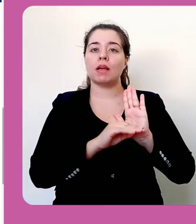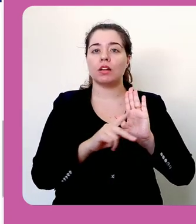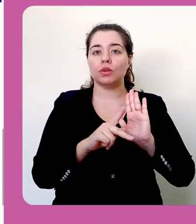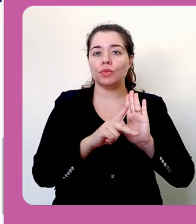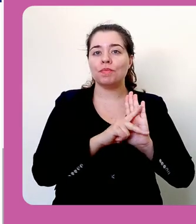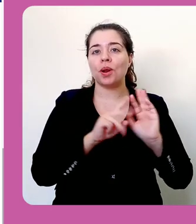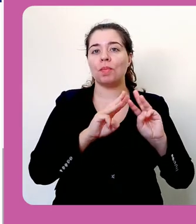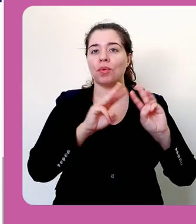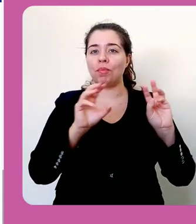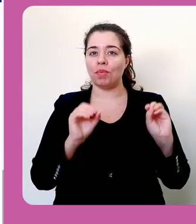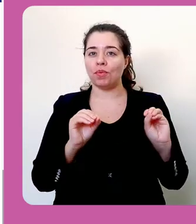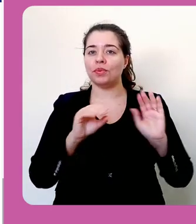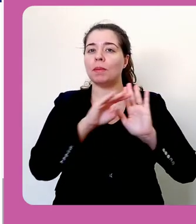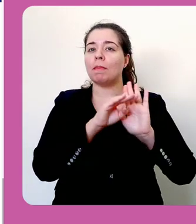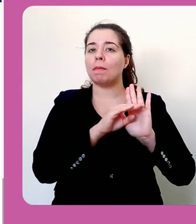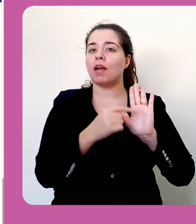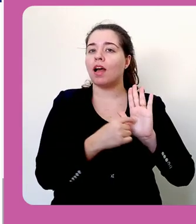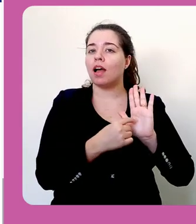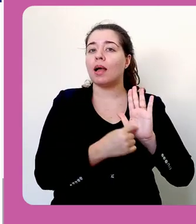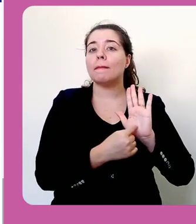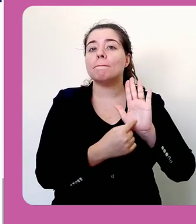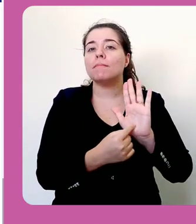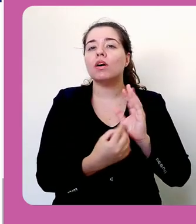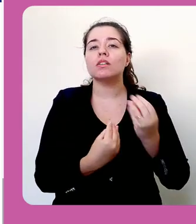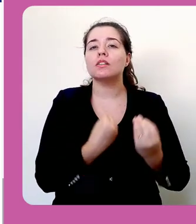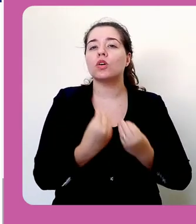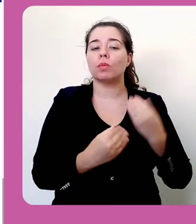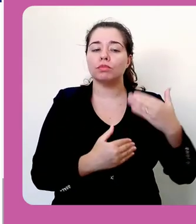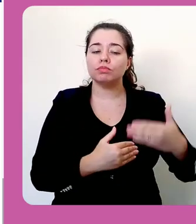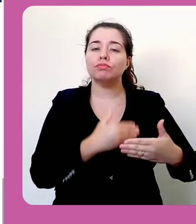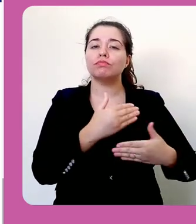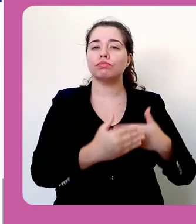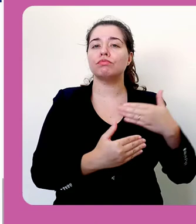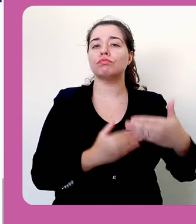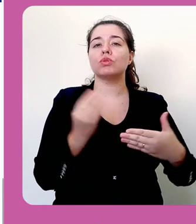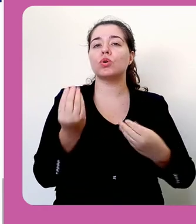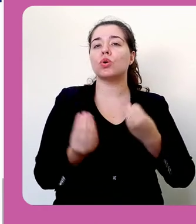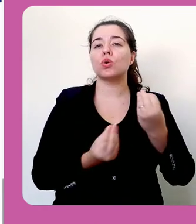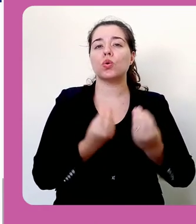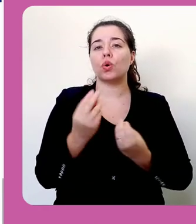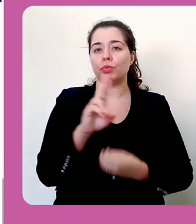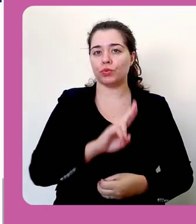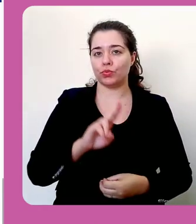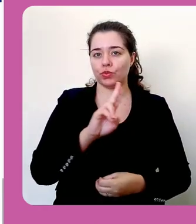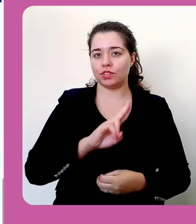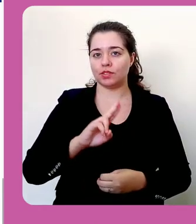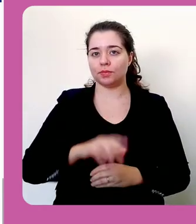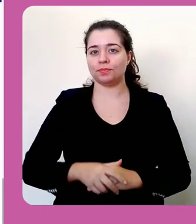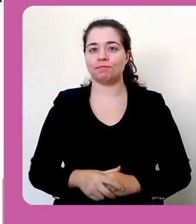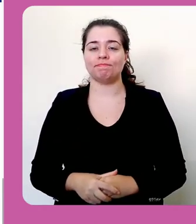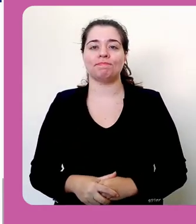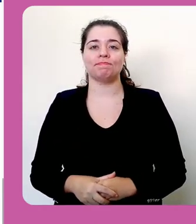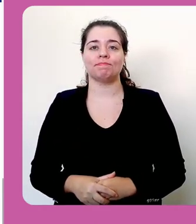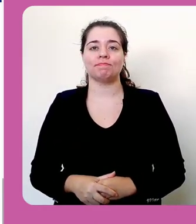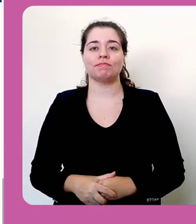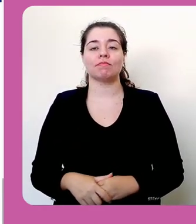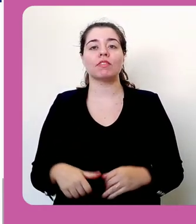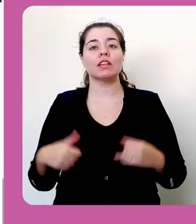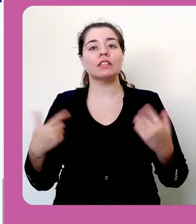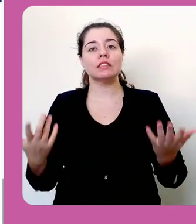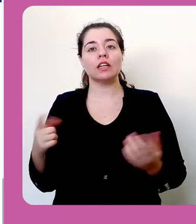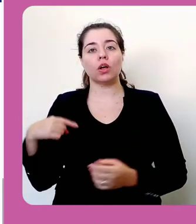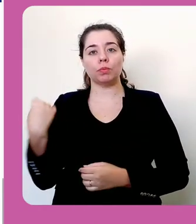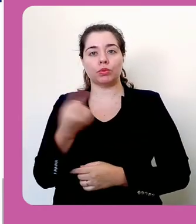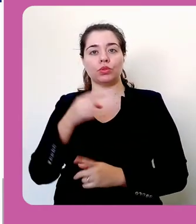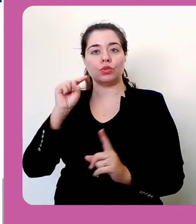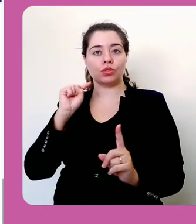ok? Bom, então, para o nosso objetivo aqui, que é permitir que o aluno envie quantas vezes quiser um arquivo até a data final